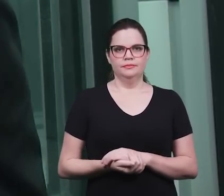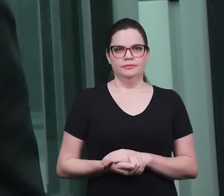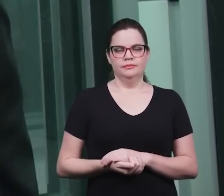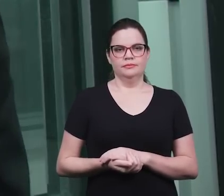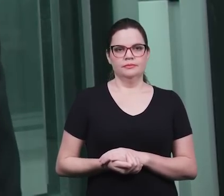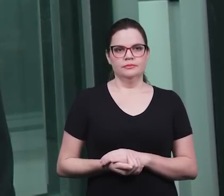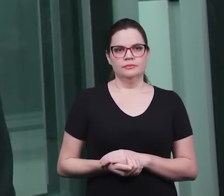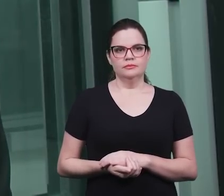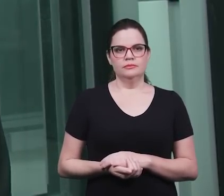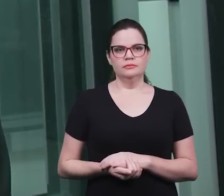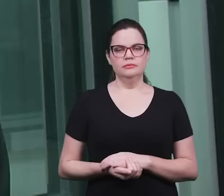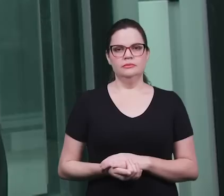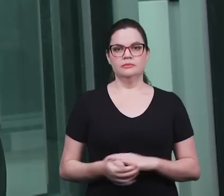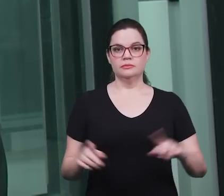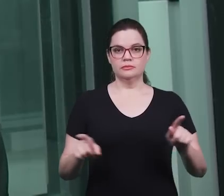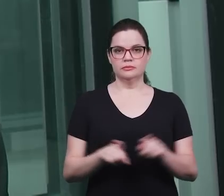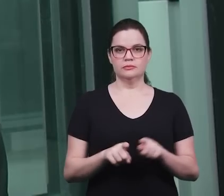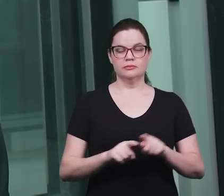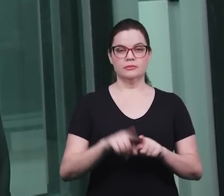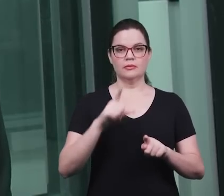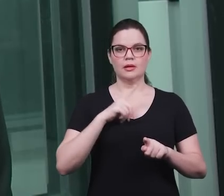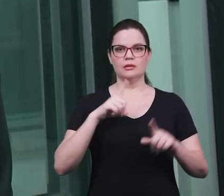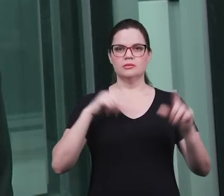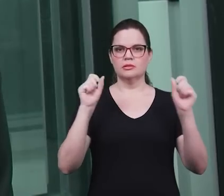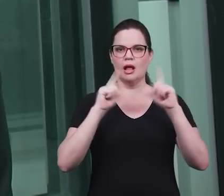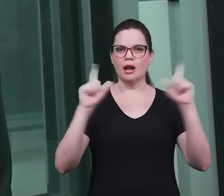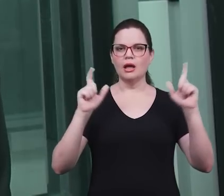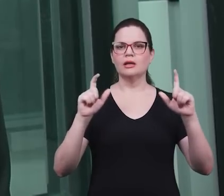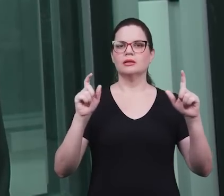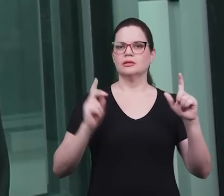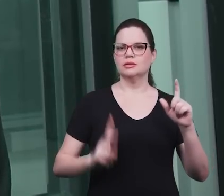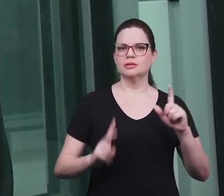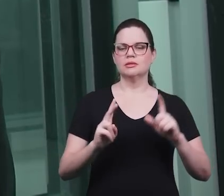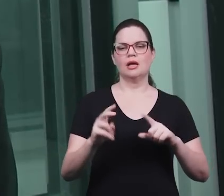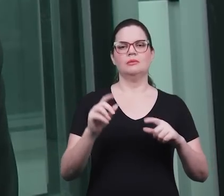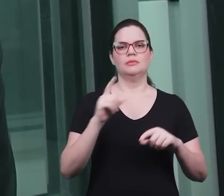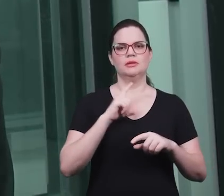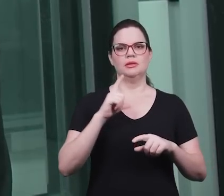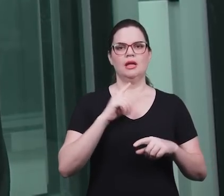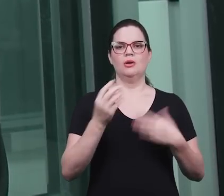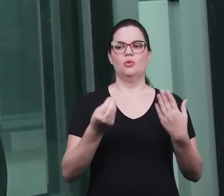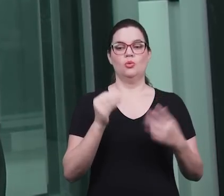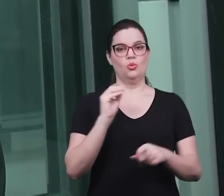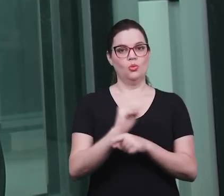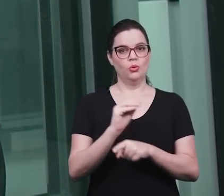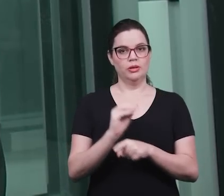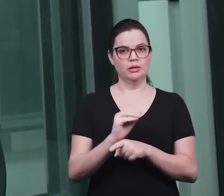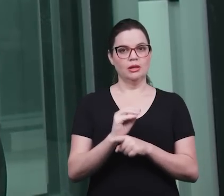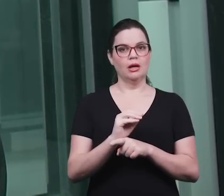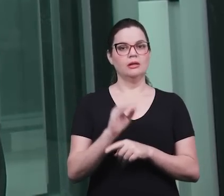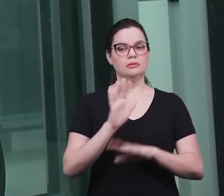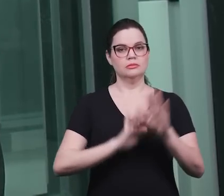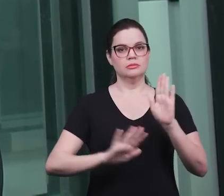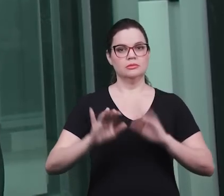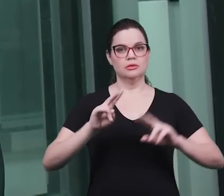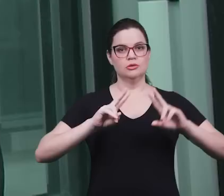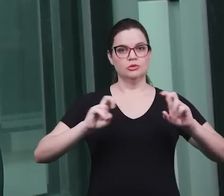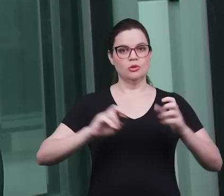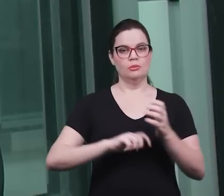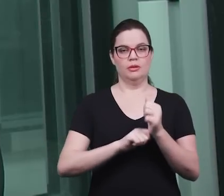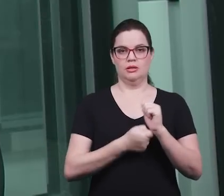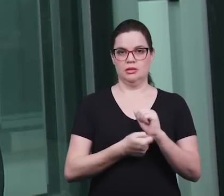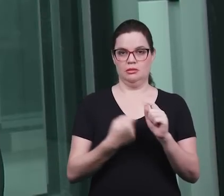assim, fora os alertas com relação ao cuidado que tem que se ter com essa senha, porque ela realmente se torna cada vez uma senha